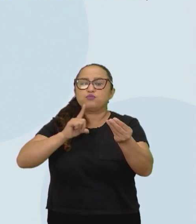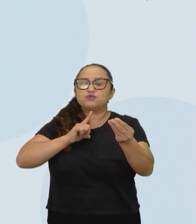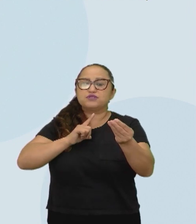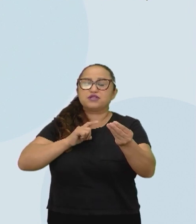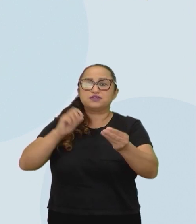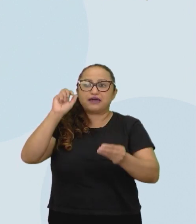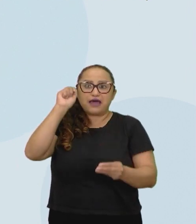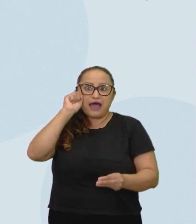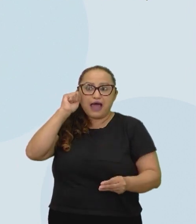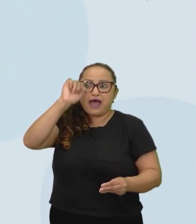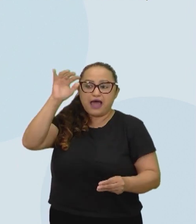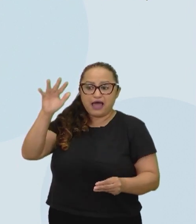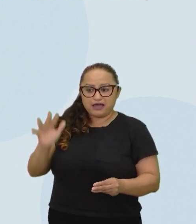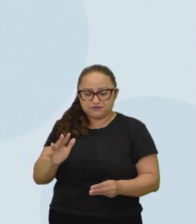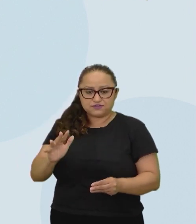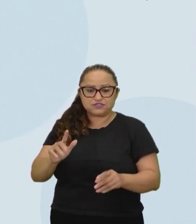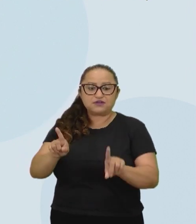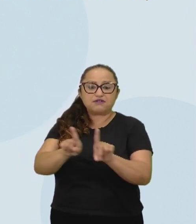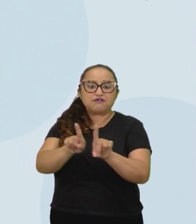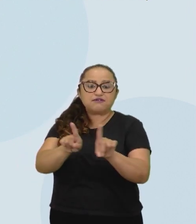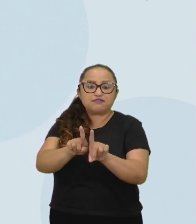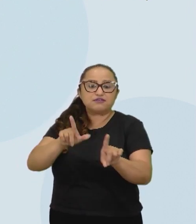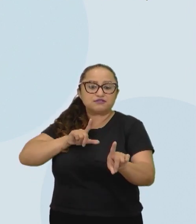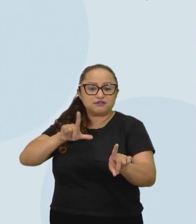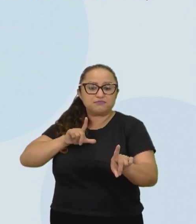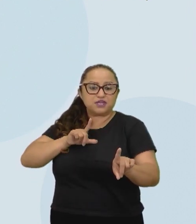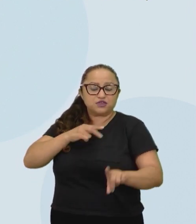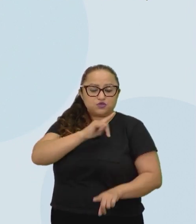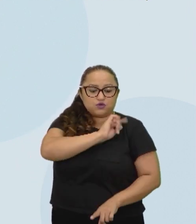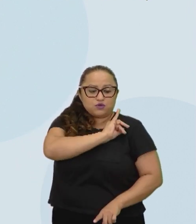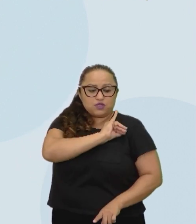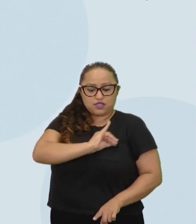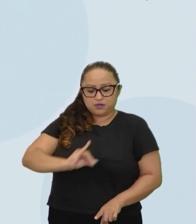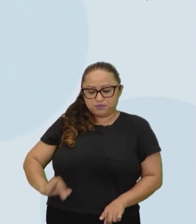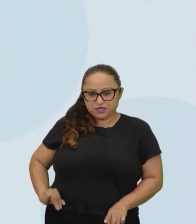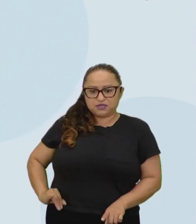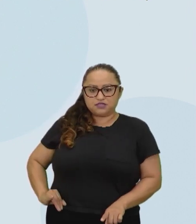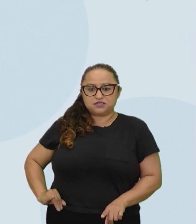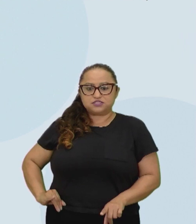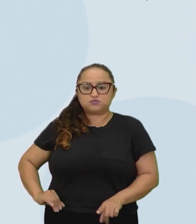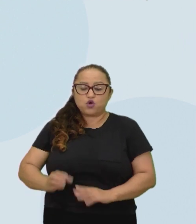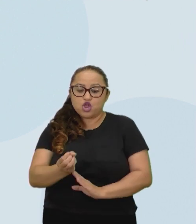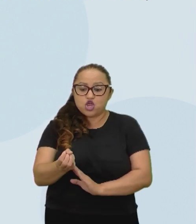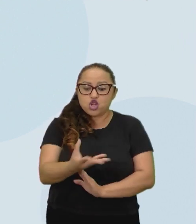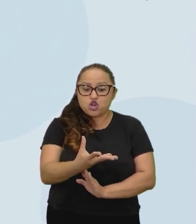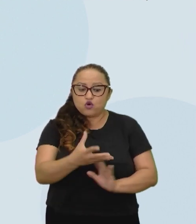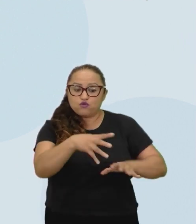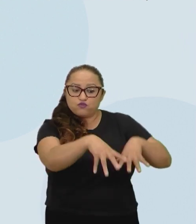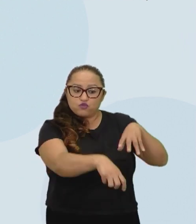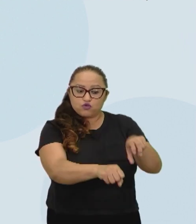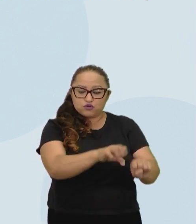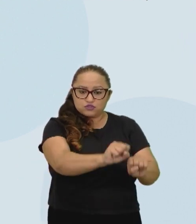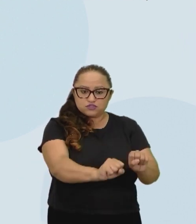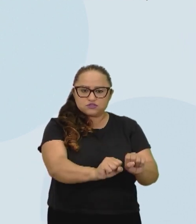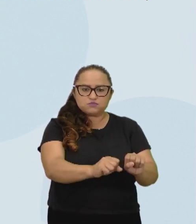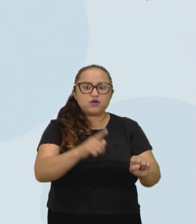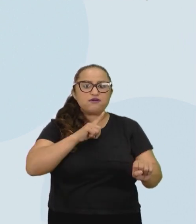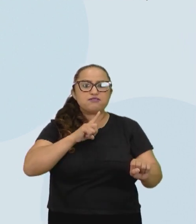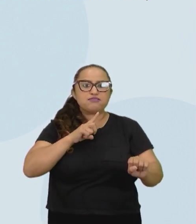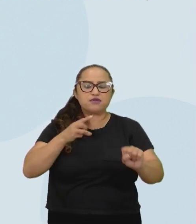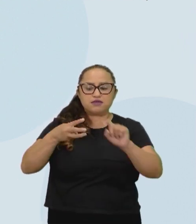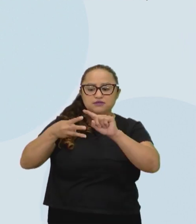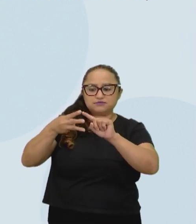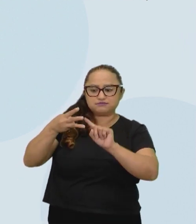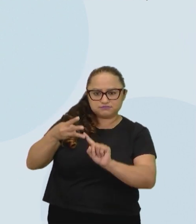afroasiáticos decorrentes do imperialismo e neocolonialismo. E aí, né, falando, eu tenho três falas aqui em cima até